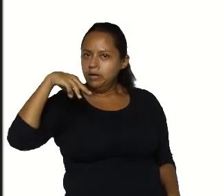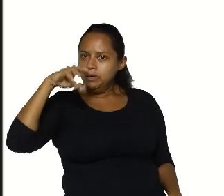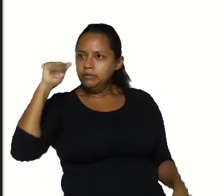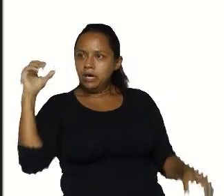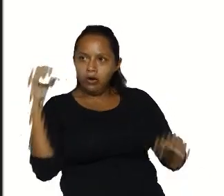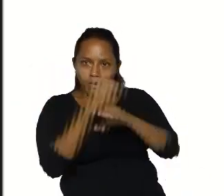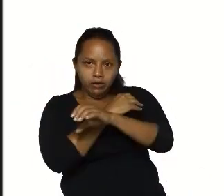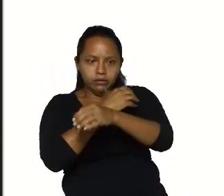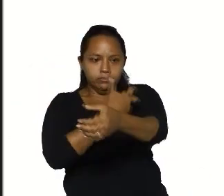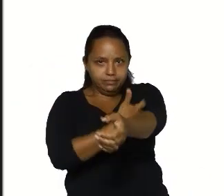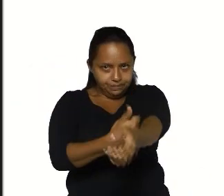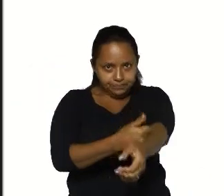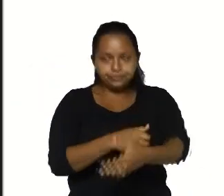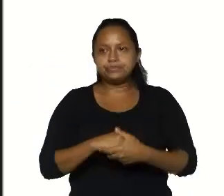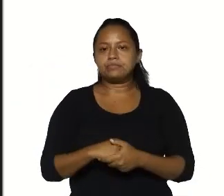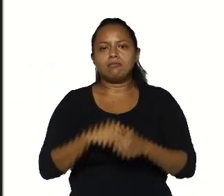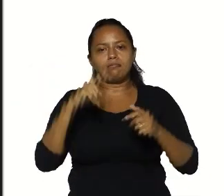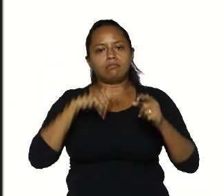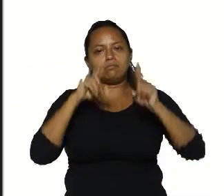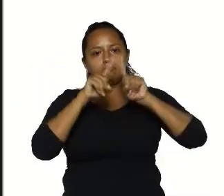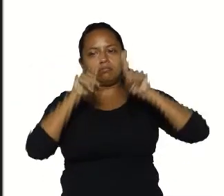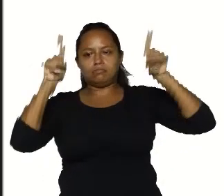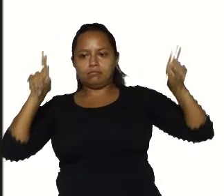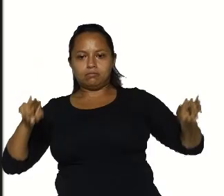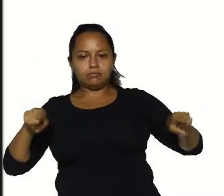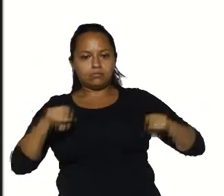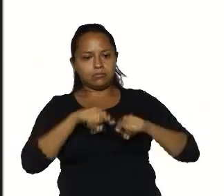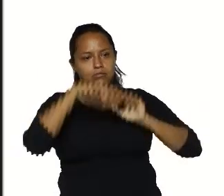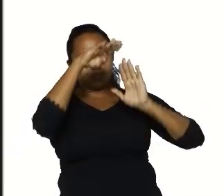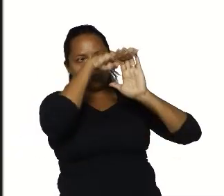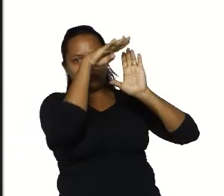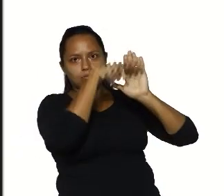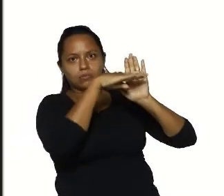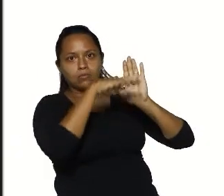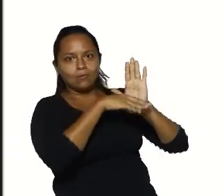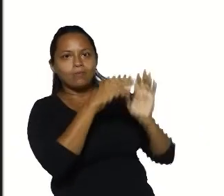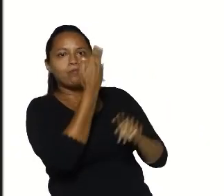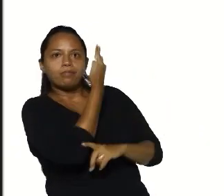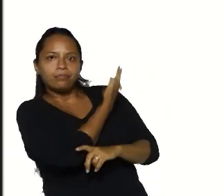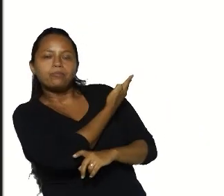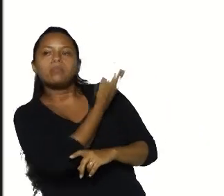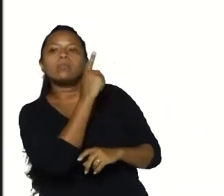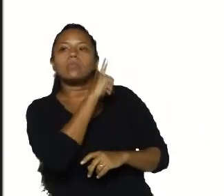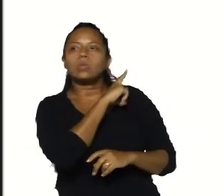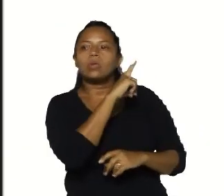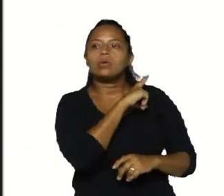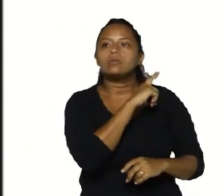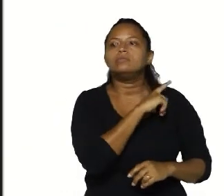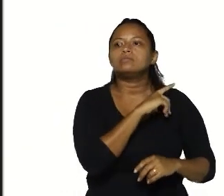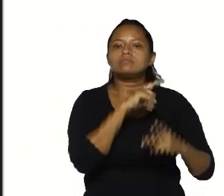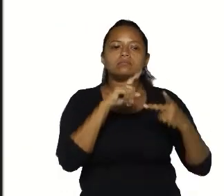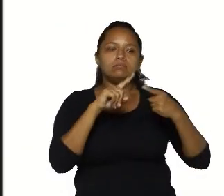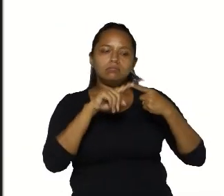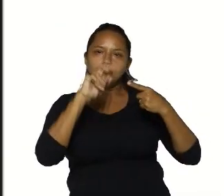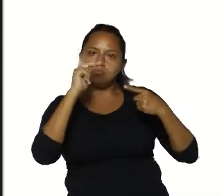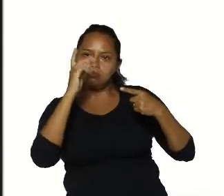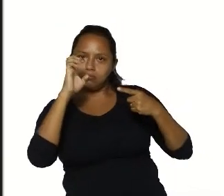encontram-se na tabela a seguir, na qual também constam os valores de referência das